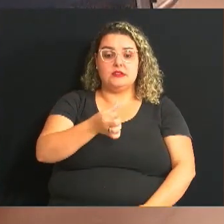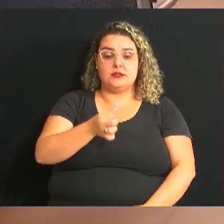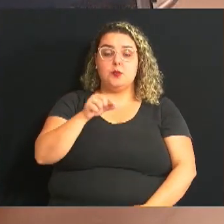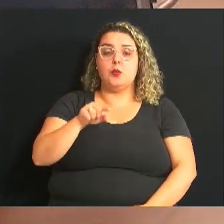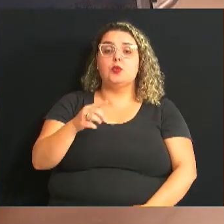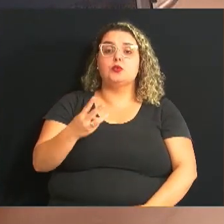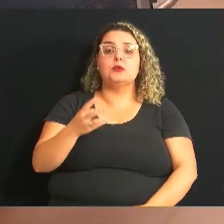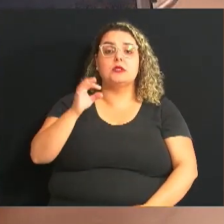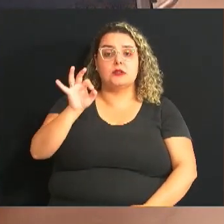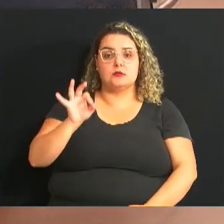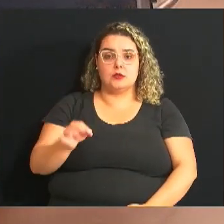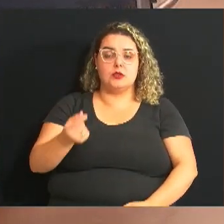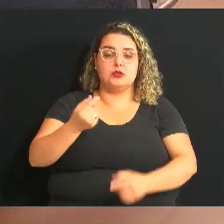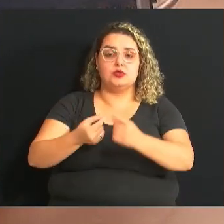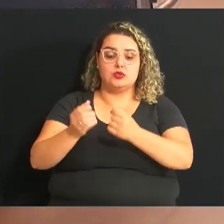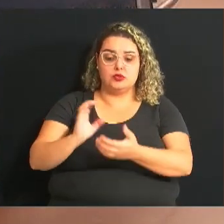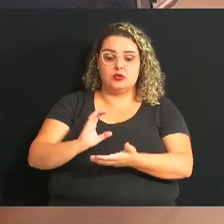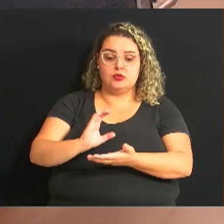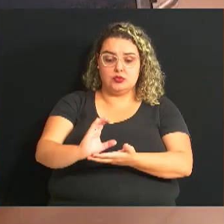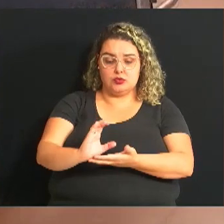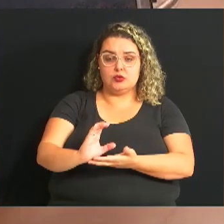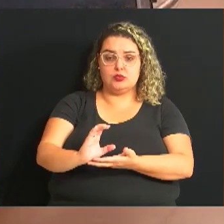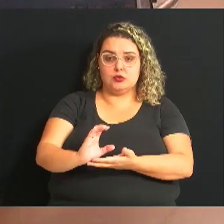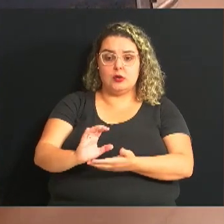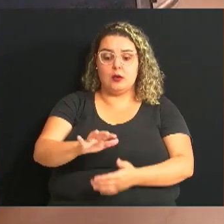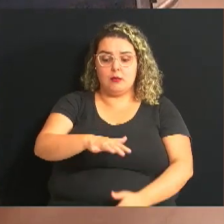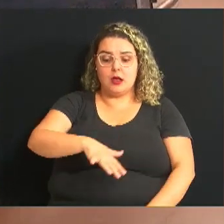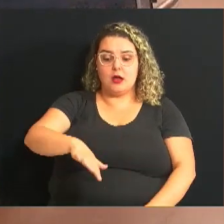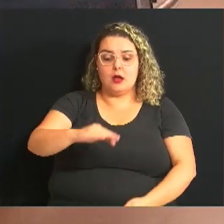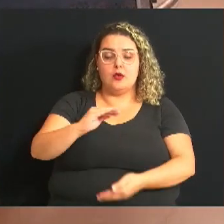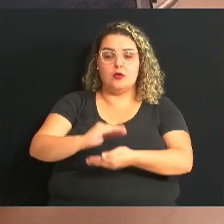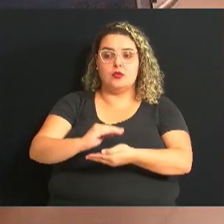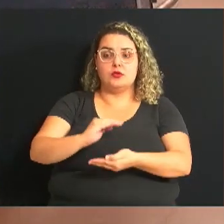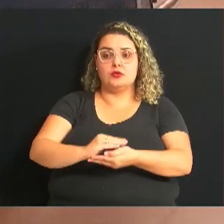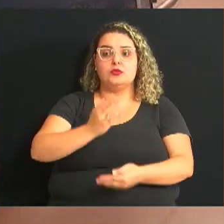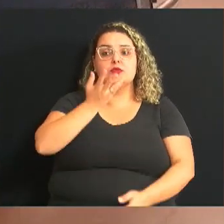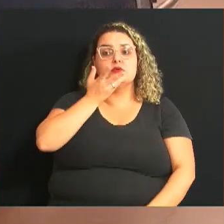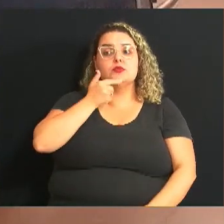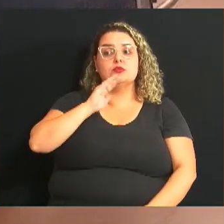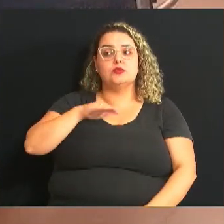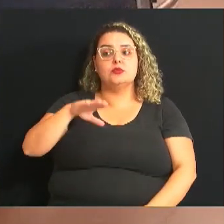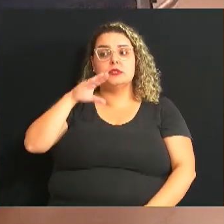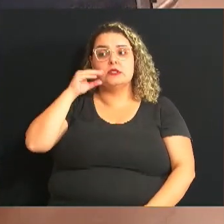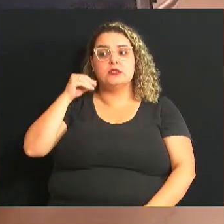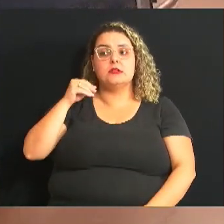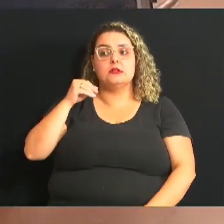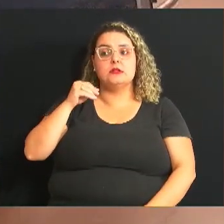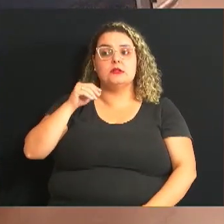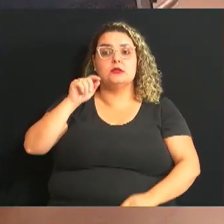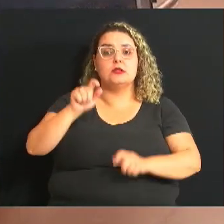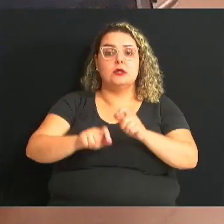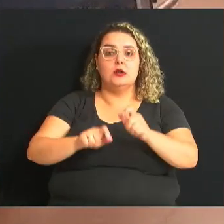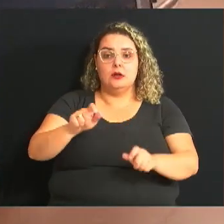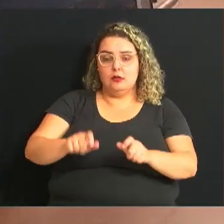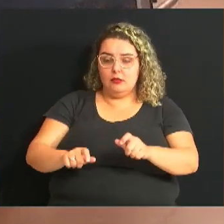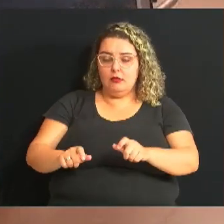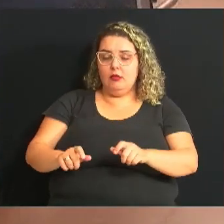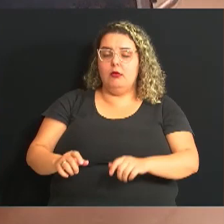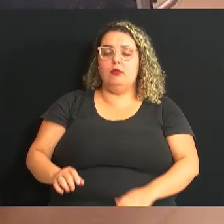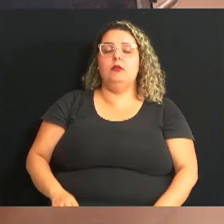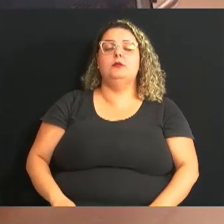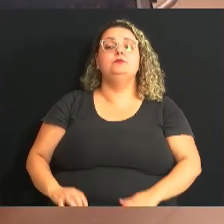56,3% das destinações foram para o Fundo da Criança e do Adolescente em pessoas jurídicas e